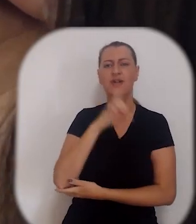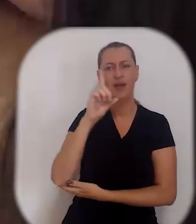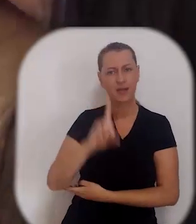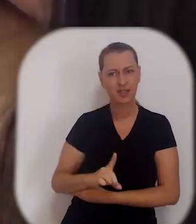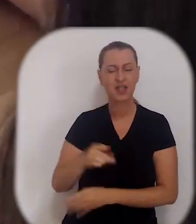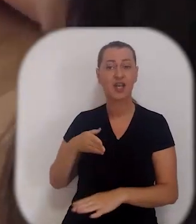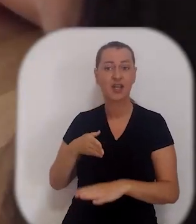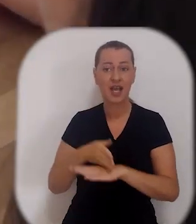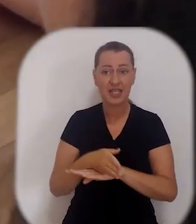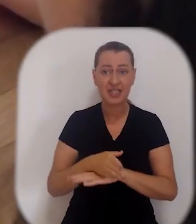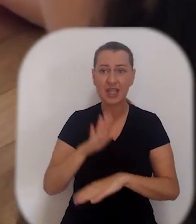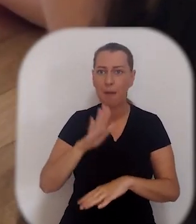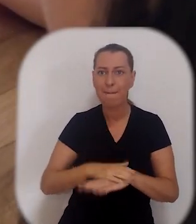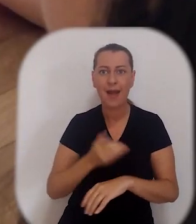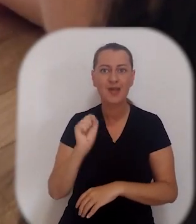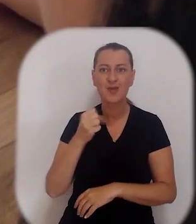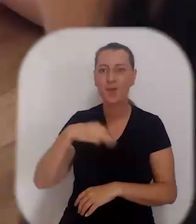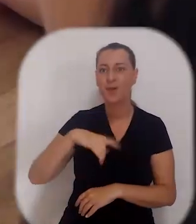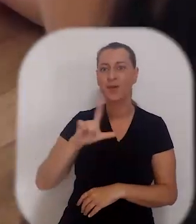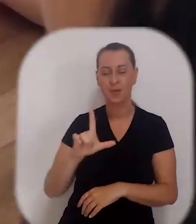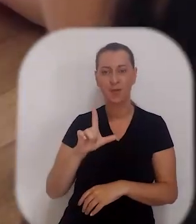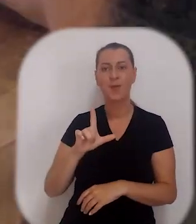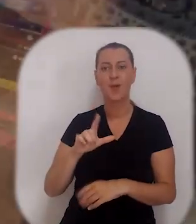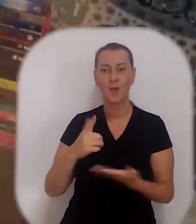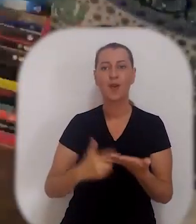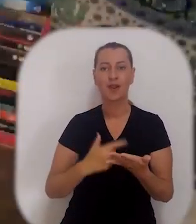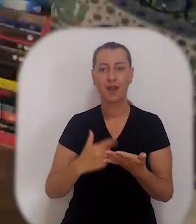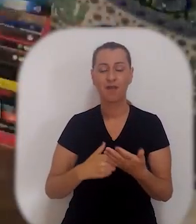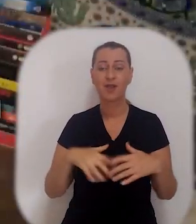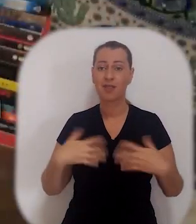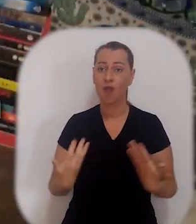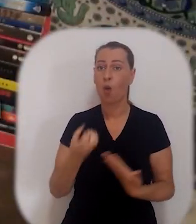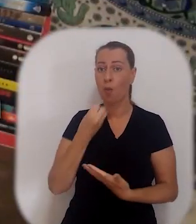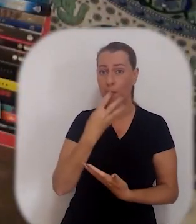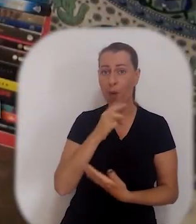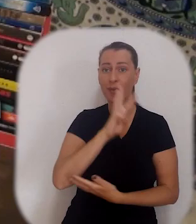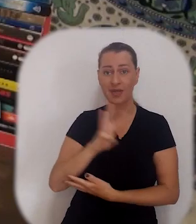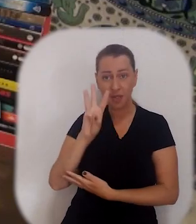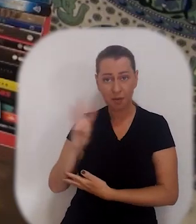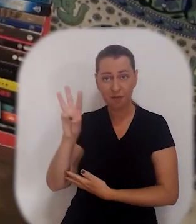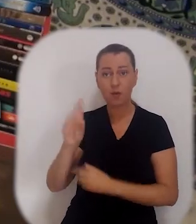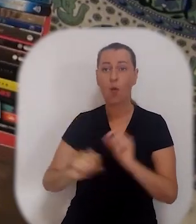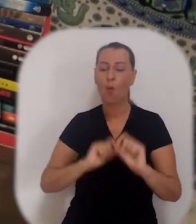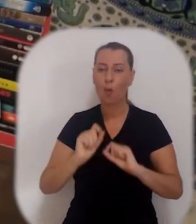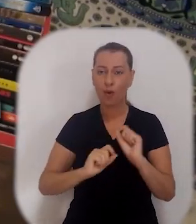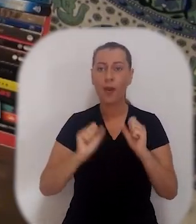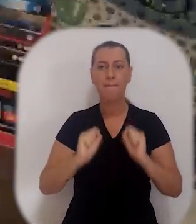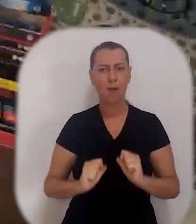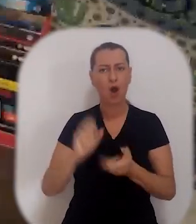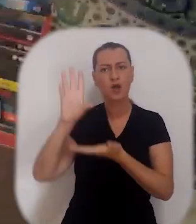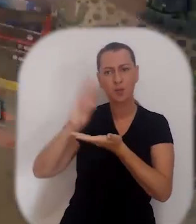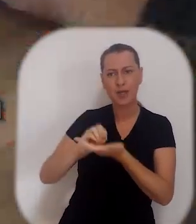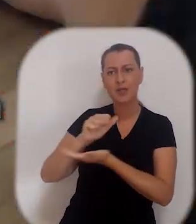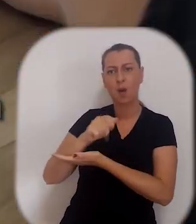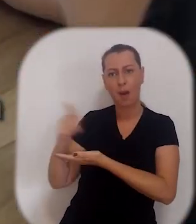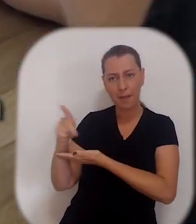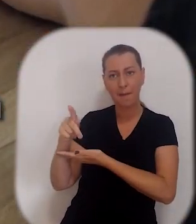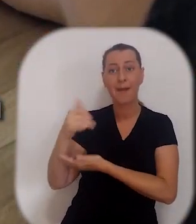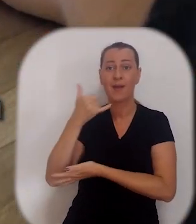a acesso de mais de 8 mil e-books. O legal dessa plataforma também é que tu pode baixar o